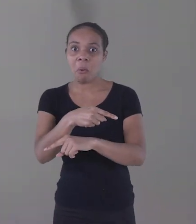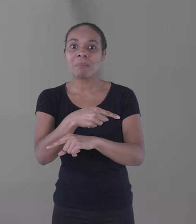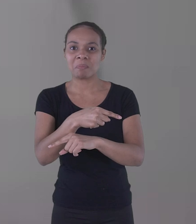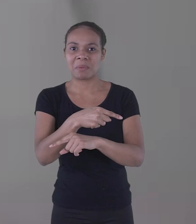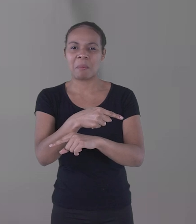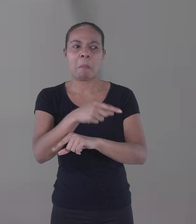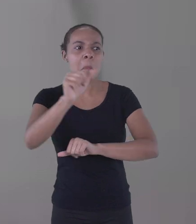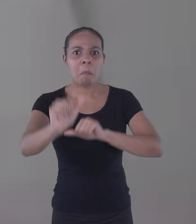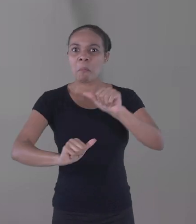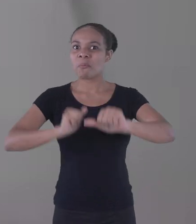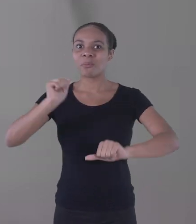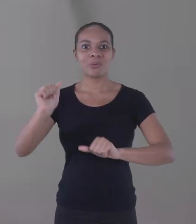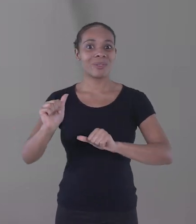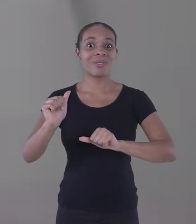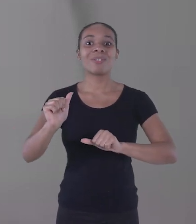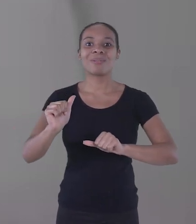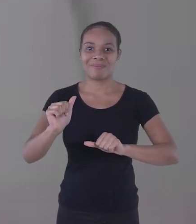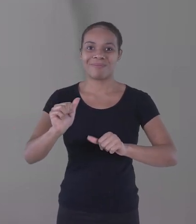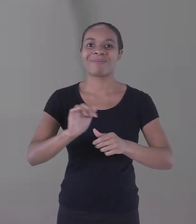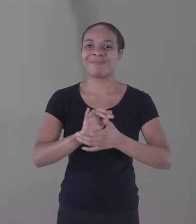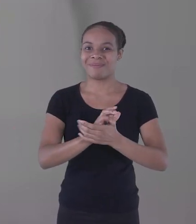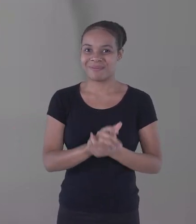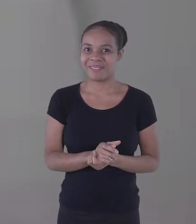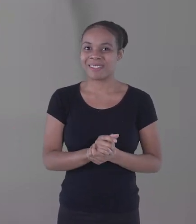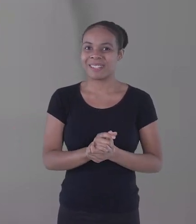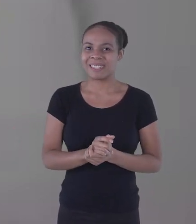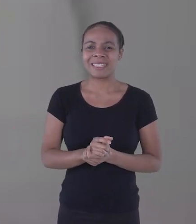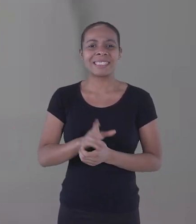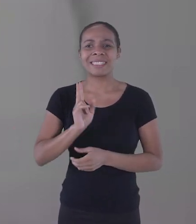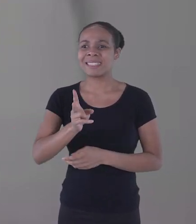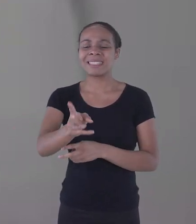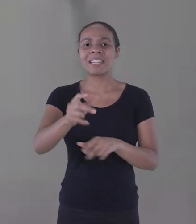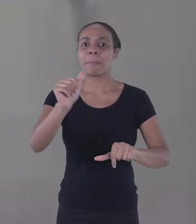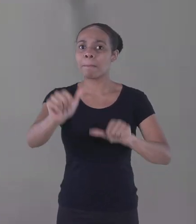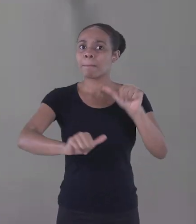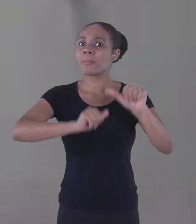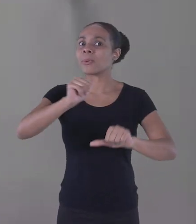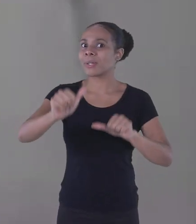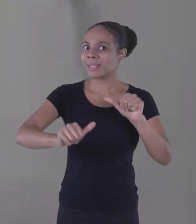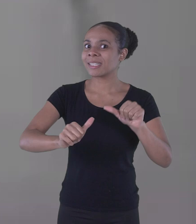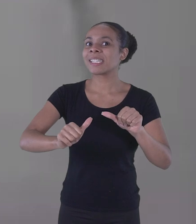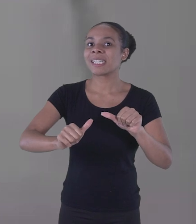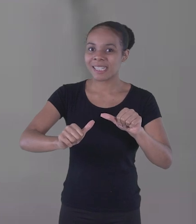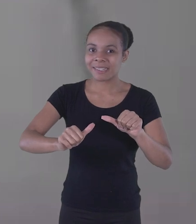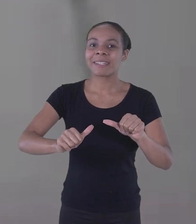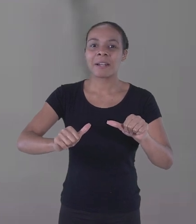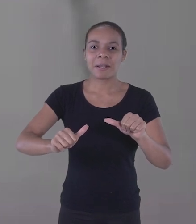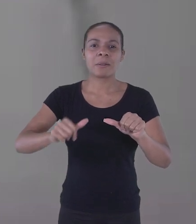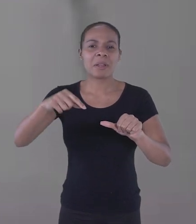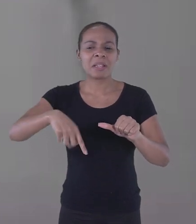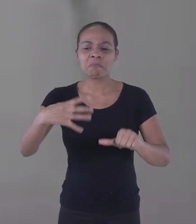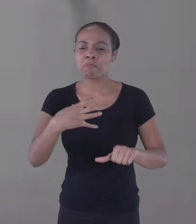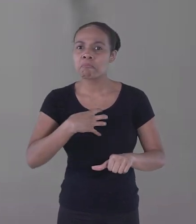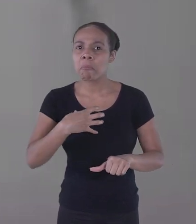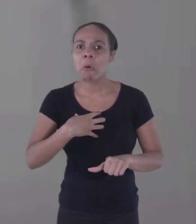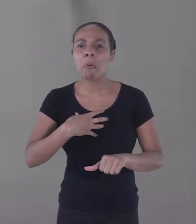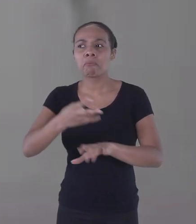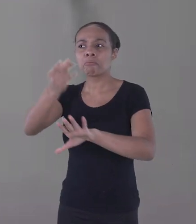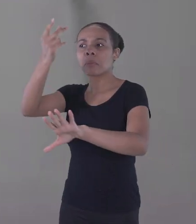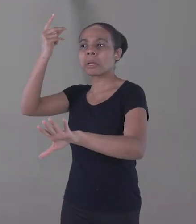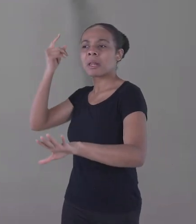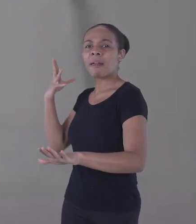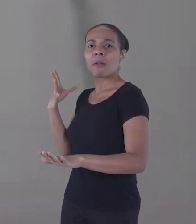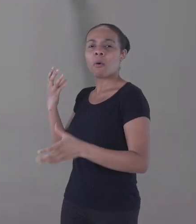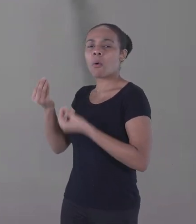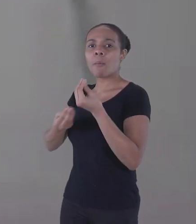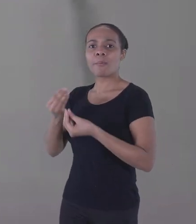depois mudou, teve o título mudado para Aquário Negro. Exatamente. Peguei um outro conto, que é uma coletânea